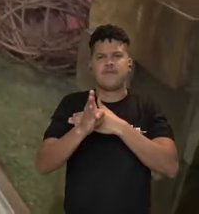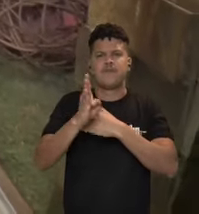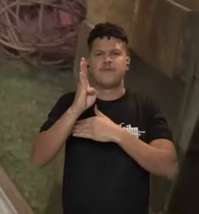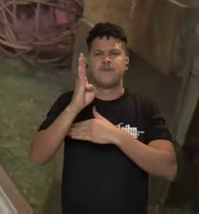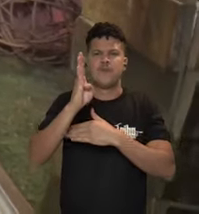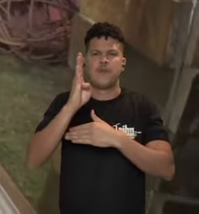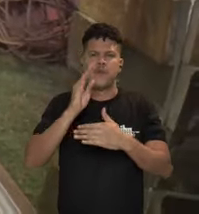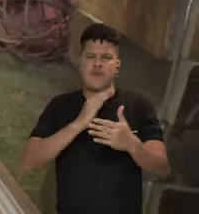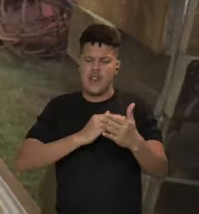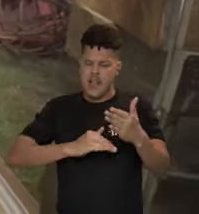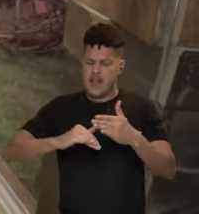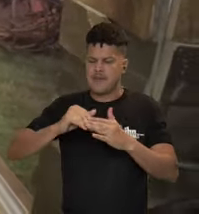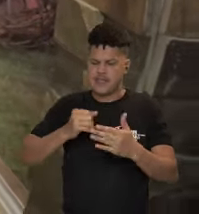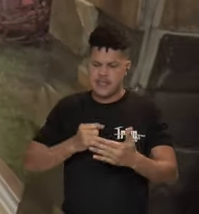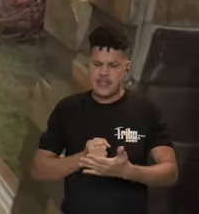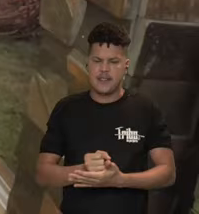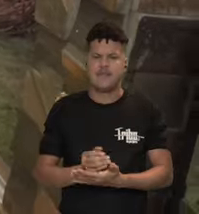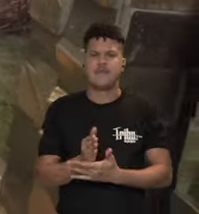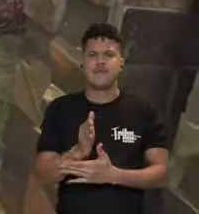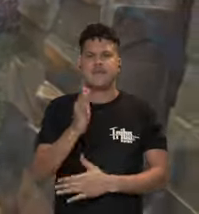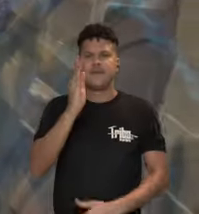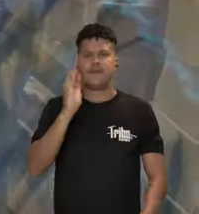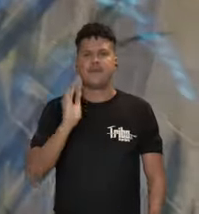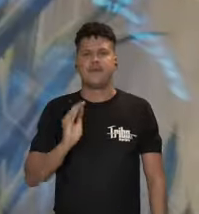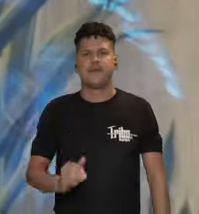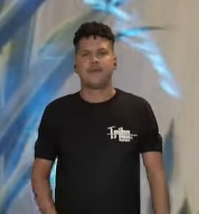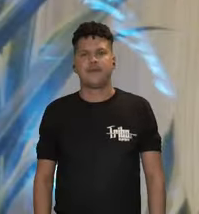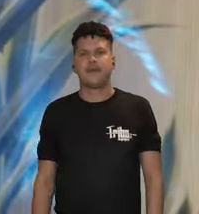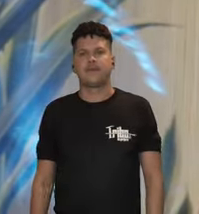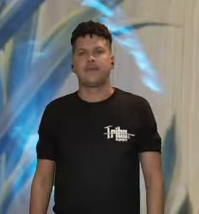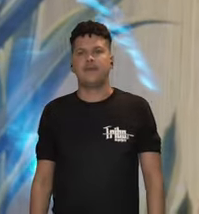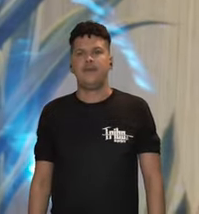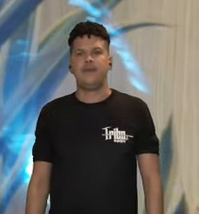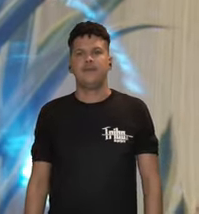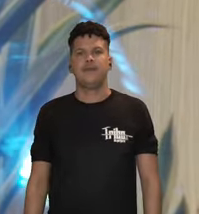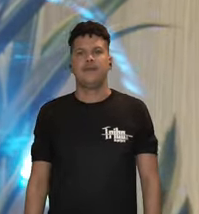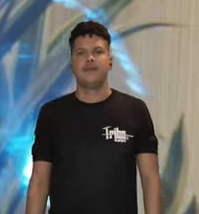por ela tudo vai passar.